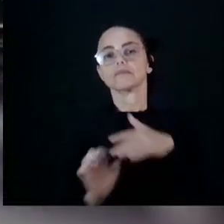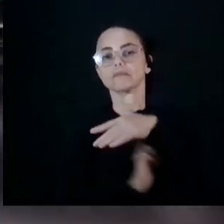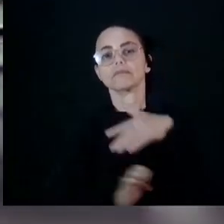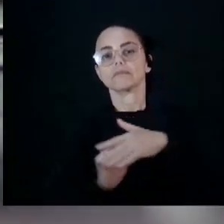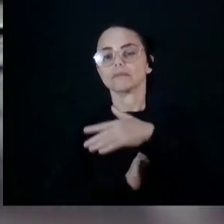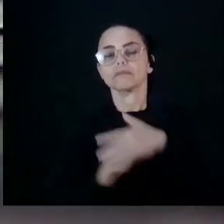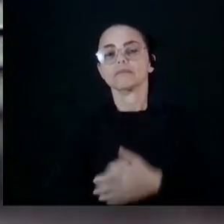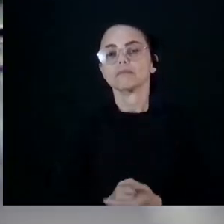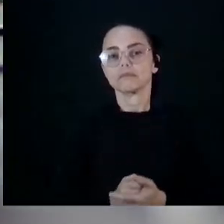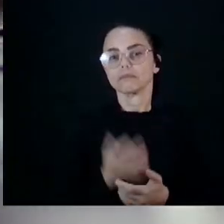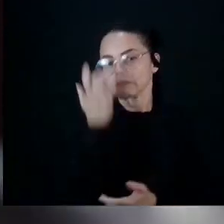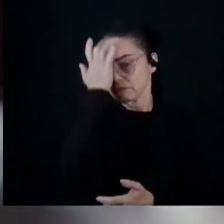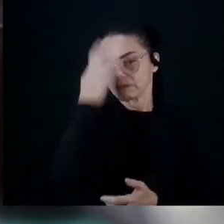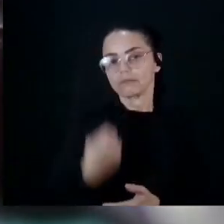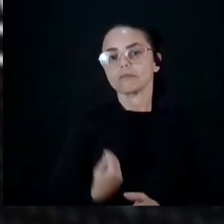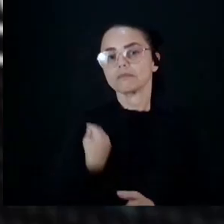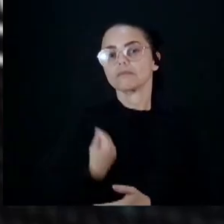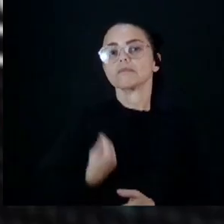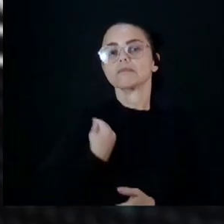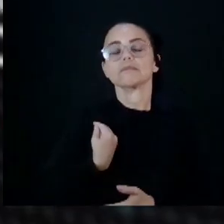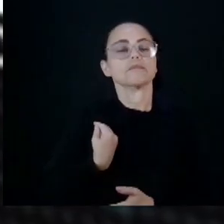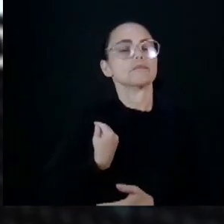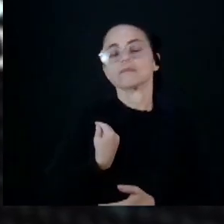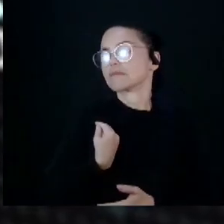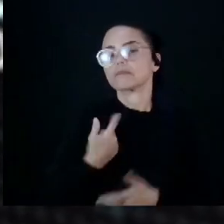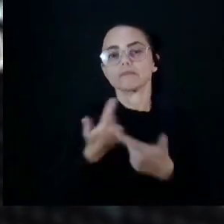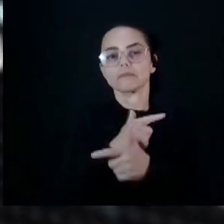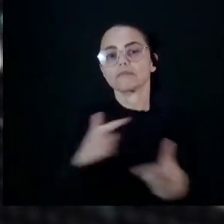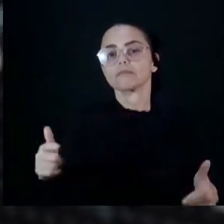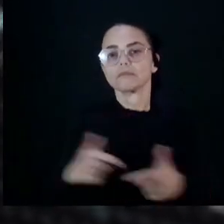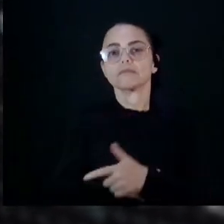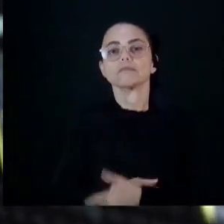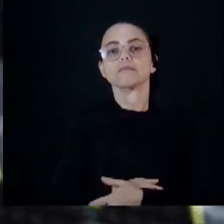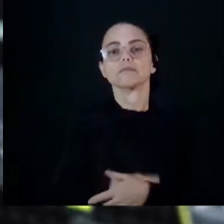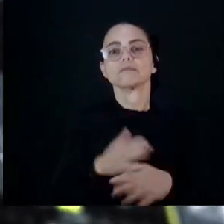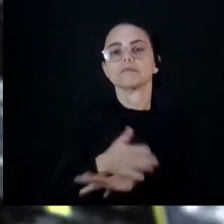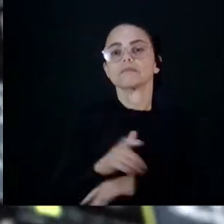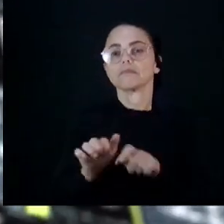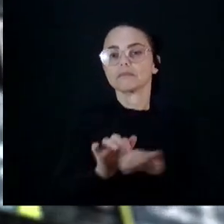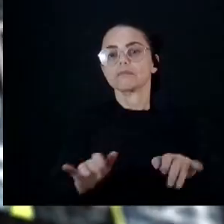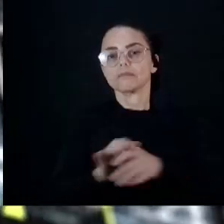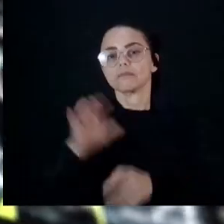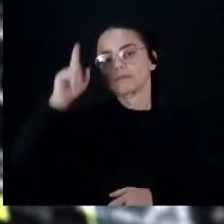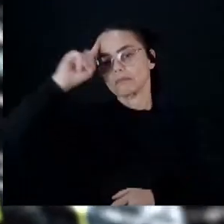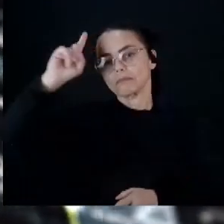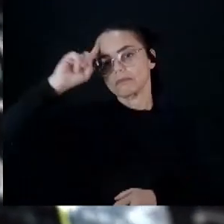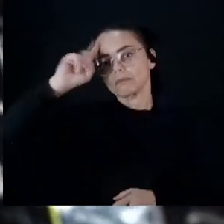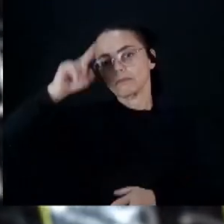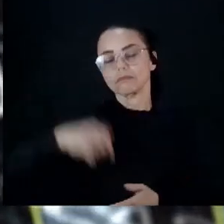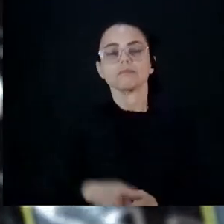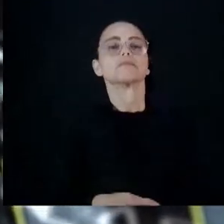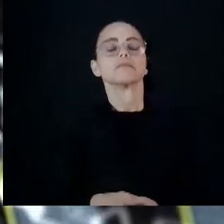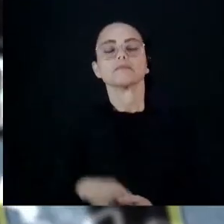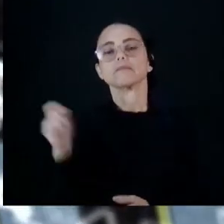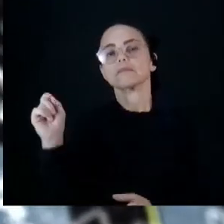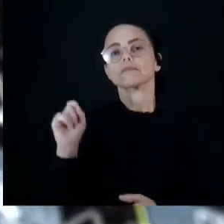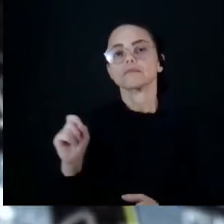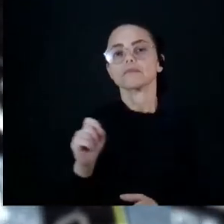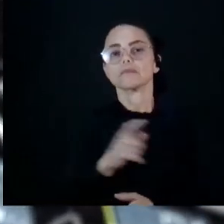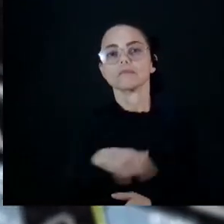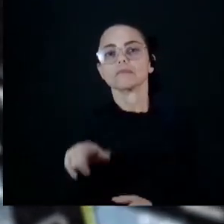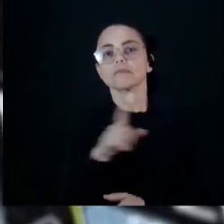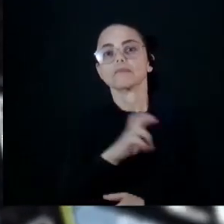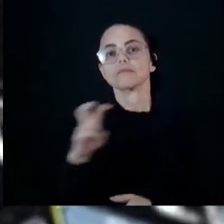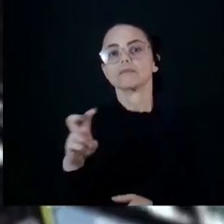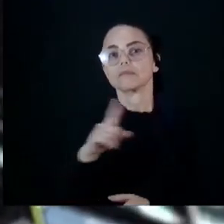vida dela e ela não ter mais que ficar fazendo essa entrada de dados diária. Então, o que levava para ela 5 dias,